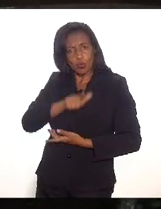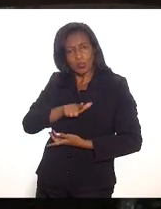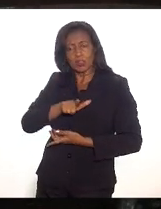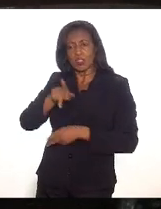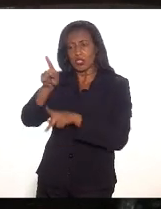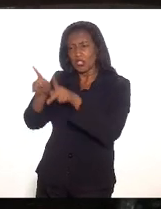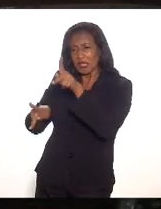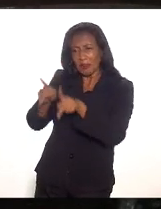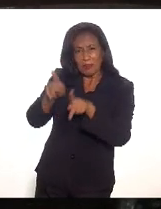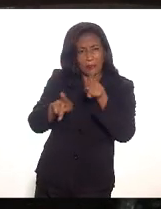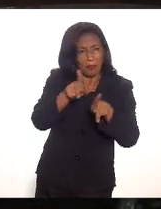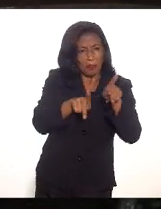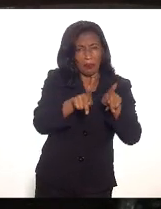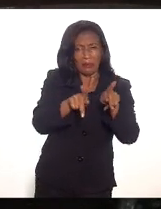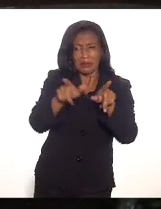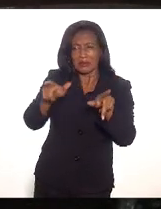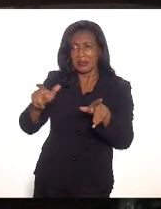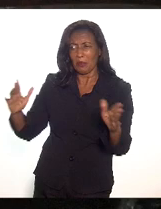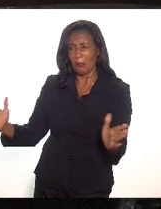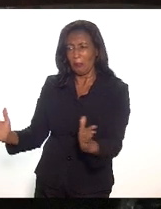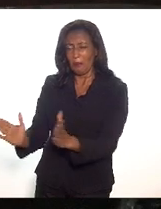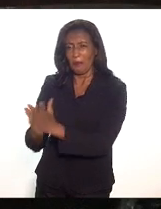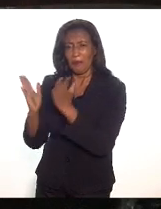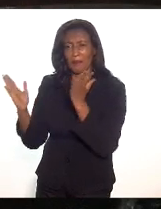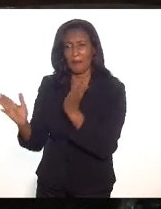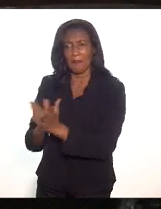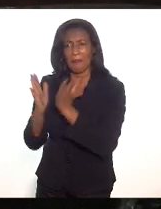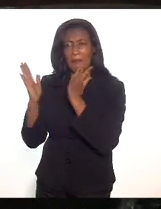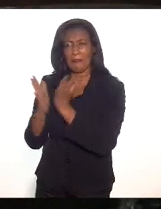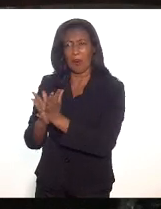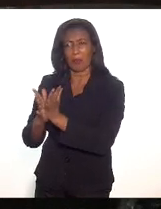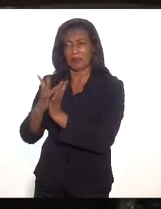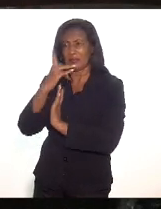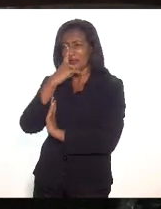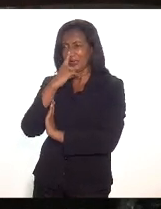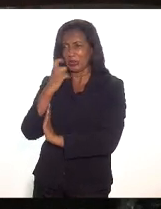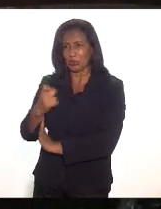mais carente da lama e do esgoto